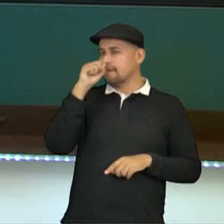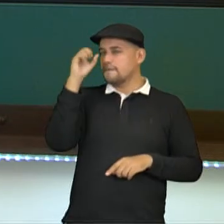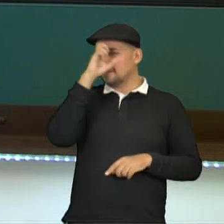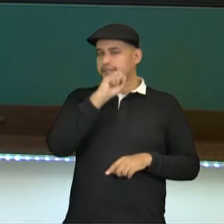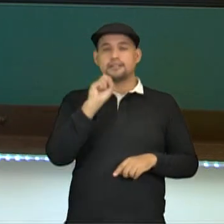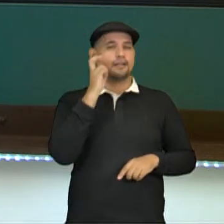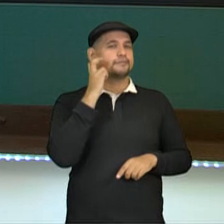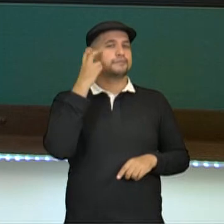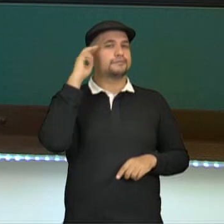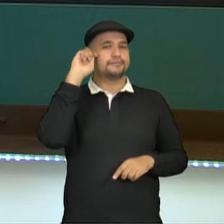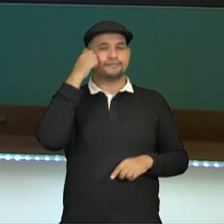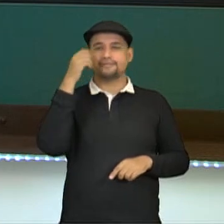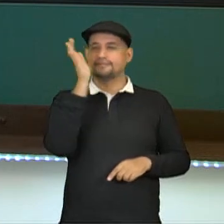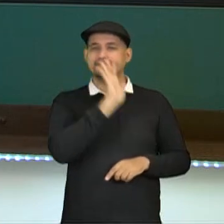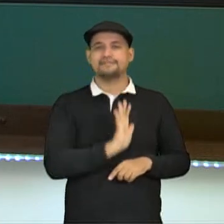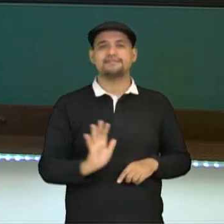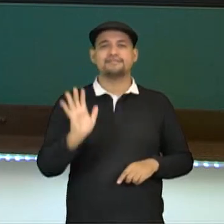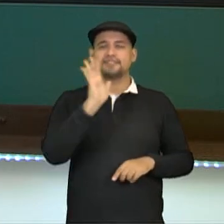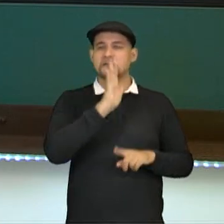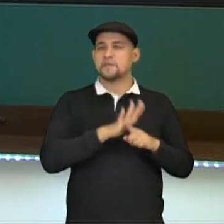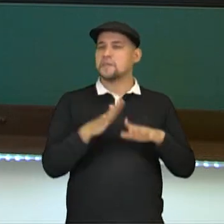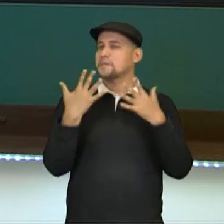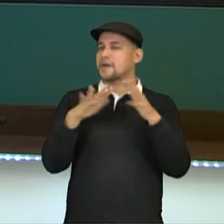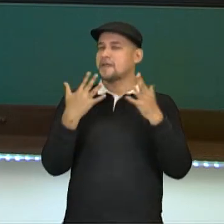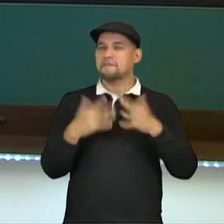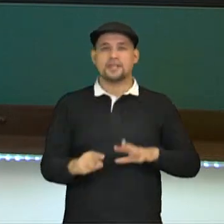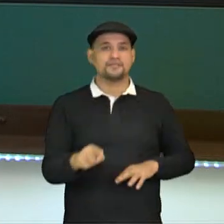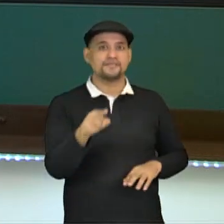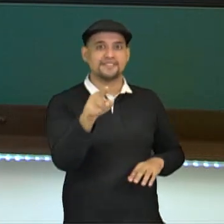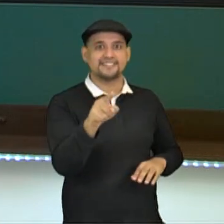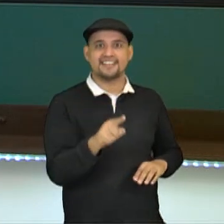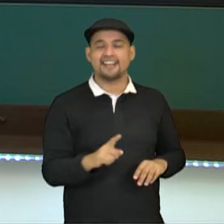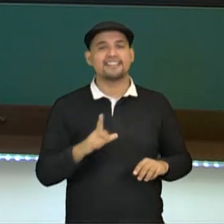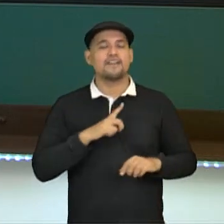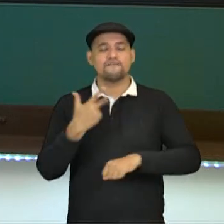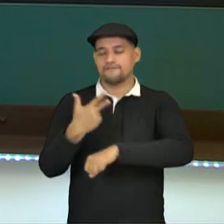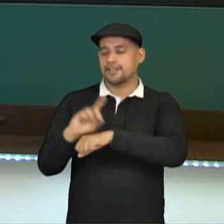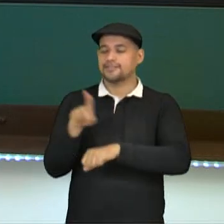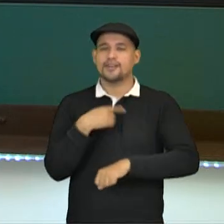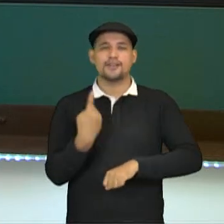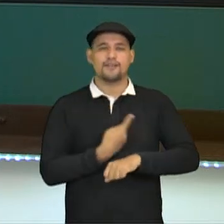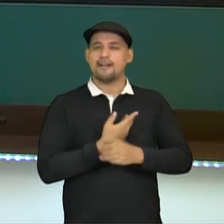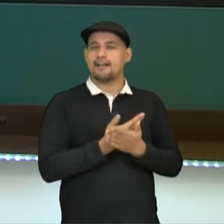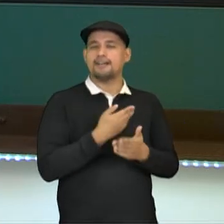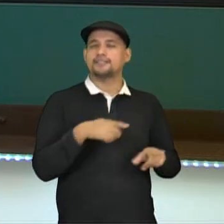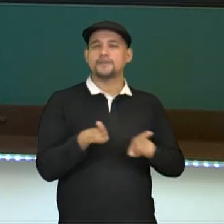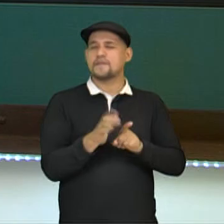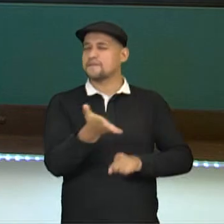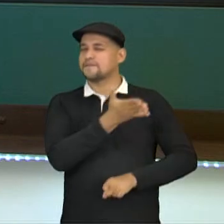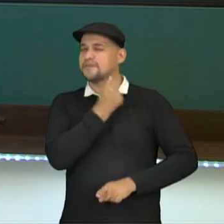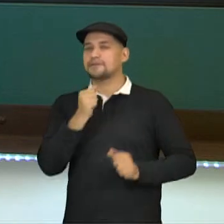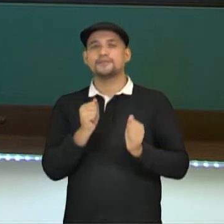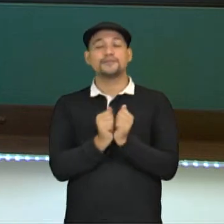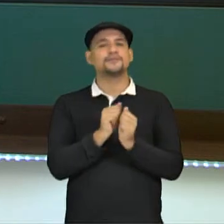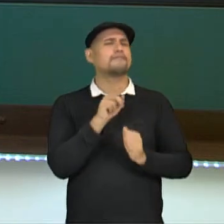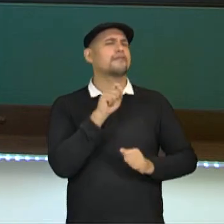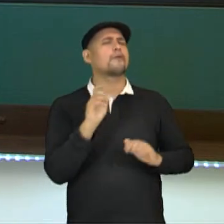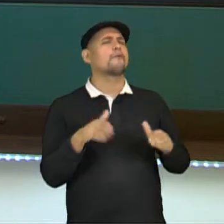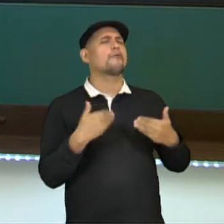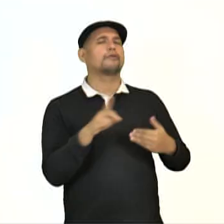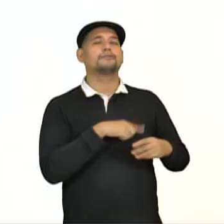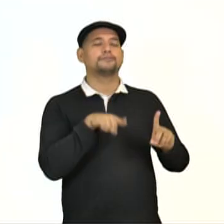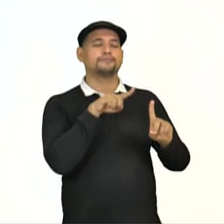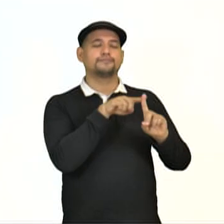da cultura afro-brasileira. Parabenizo vocês por estarem aí assistindo as nossas videoaulas e vamos aqui comigo ver quais são os